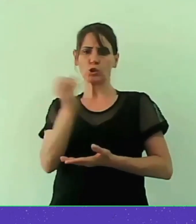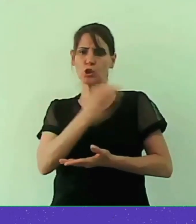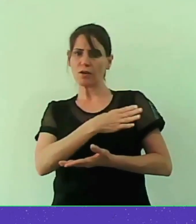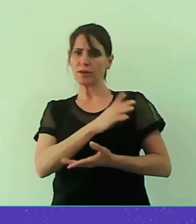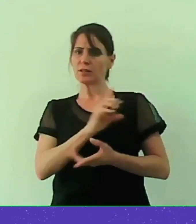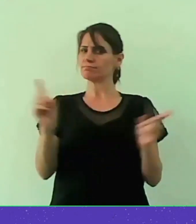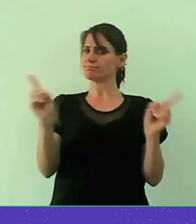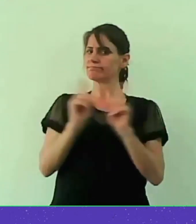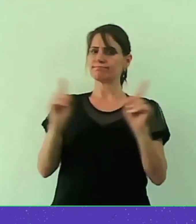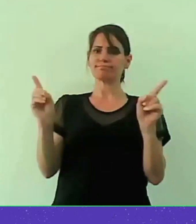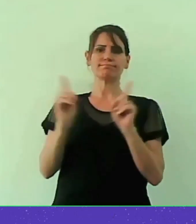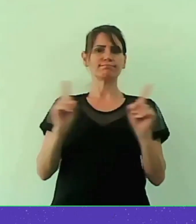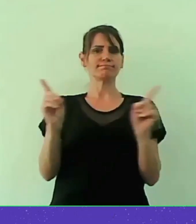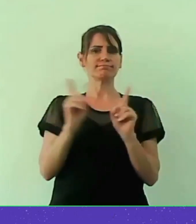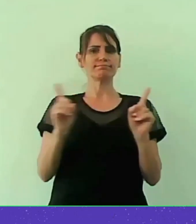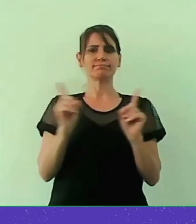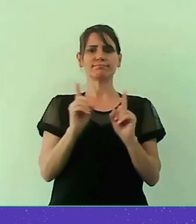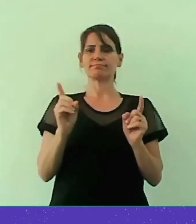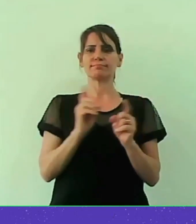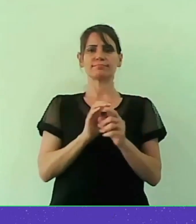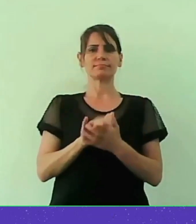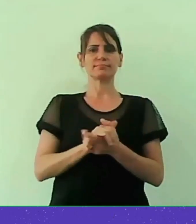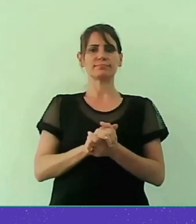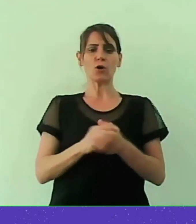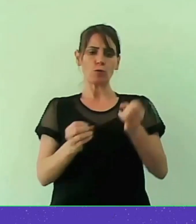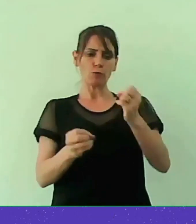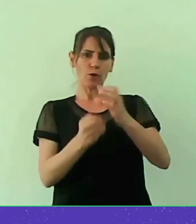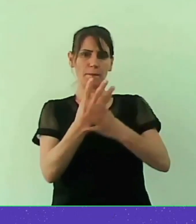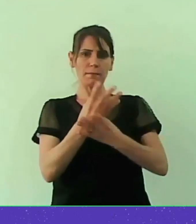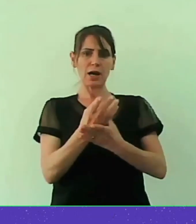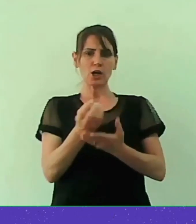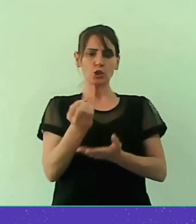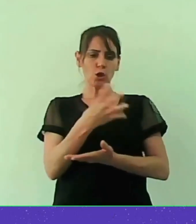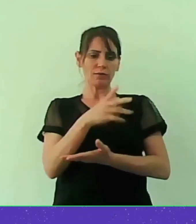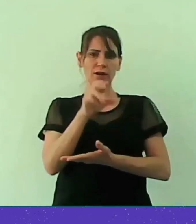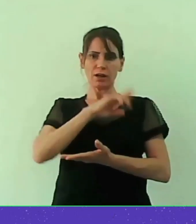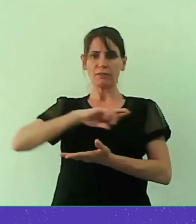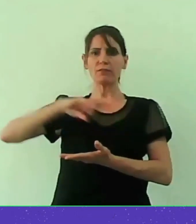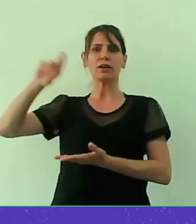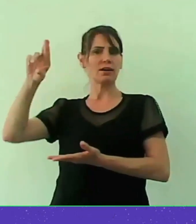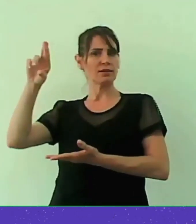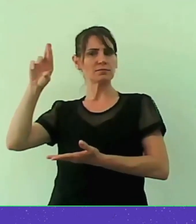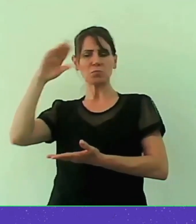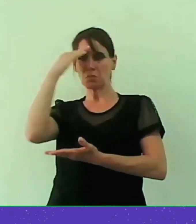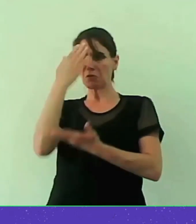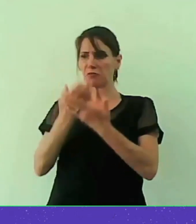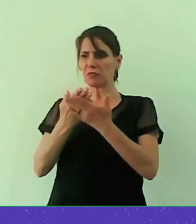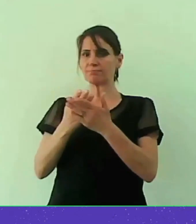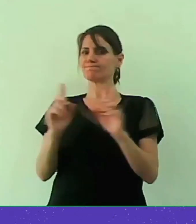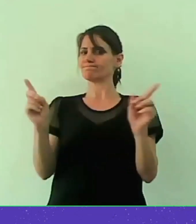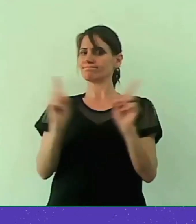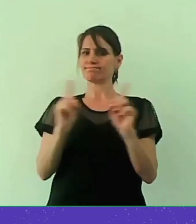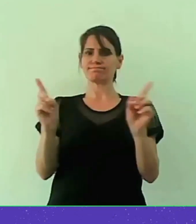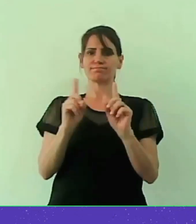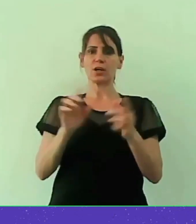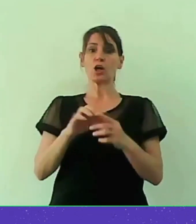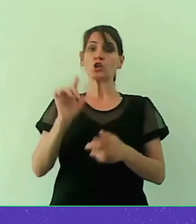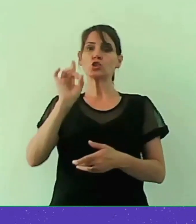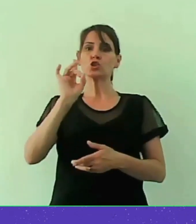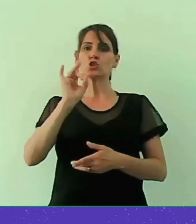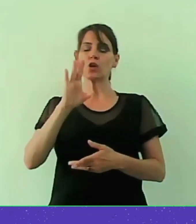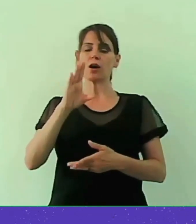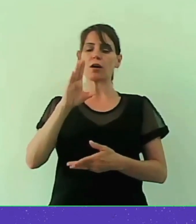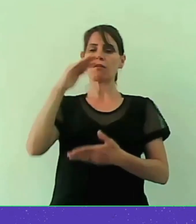Nada disso deve formar um sistema para a gente confiar. Nós só confiamos no Cordeiro.